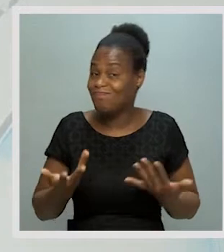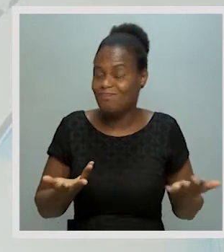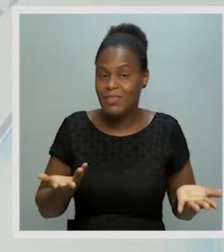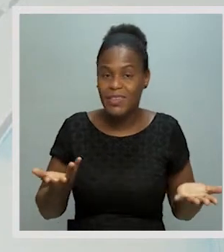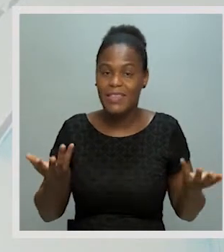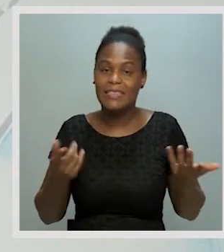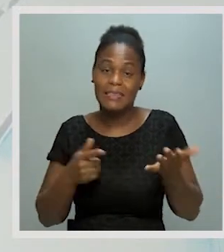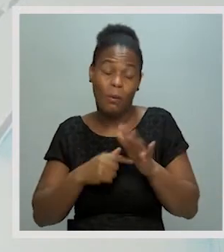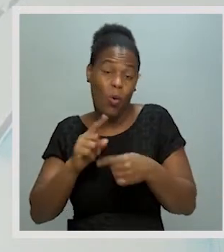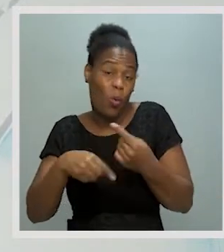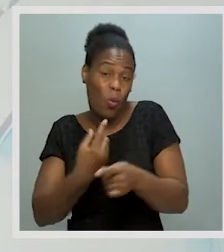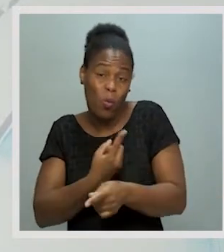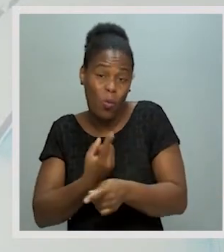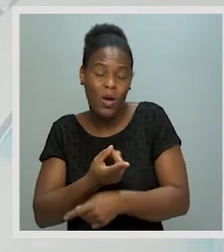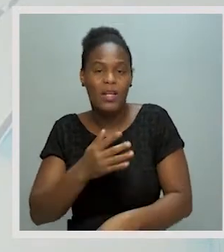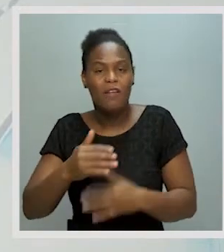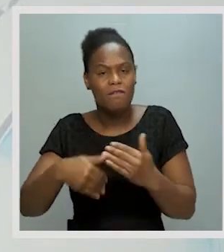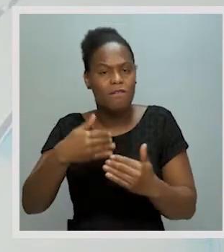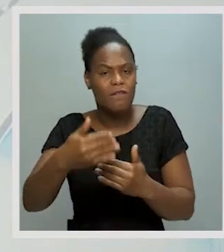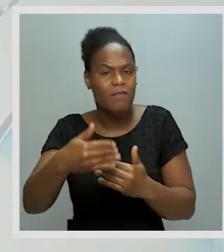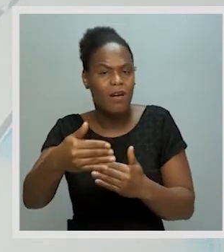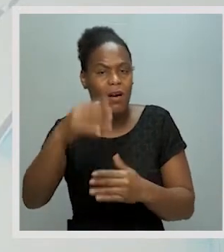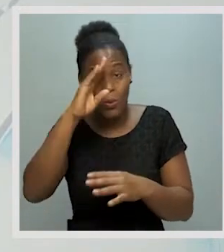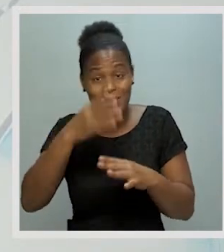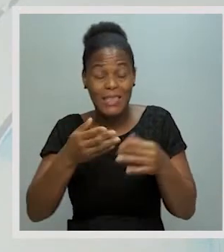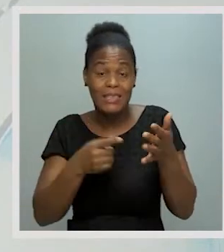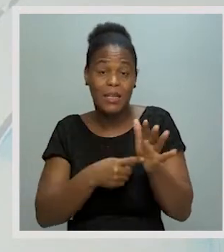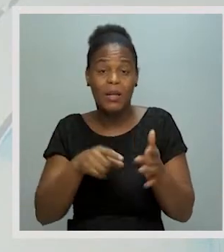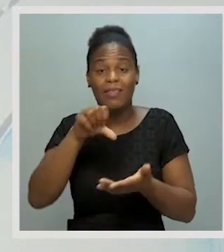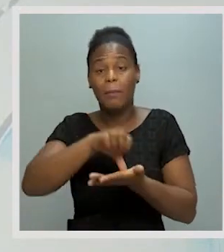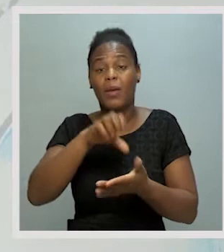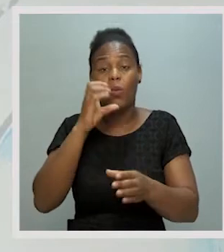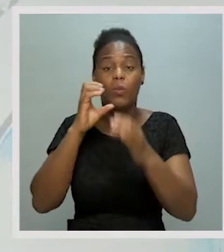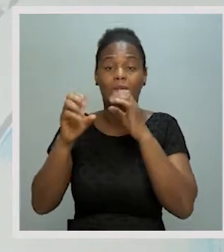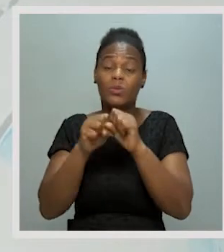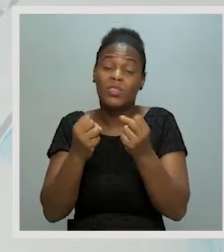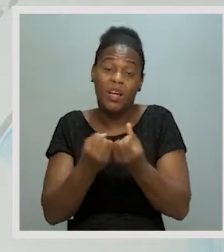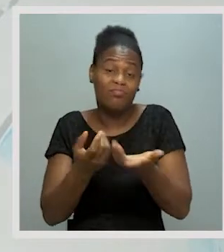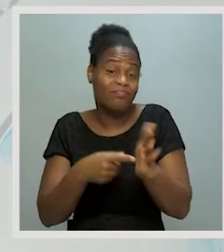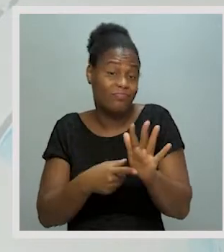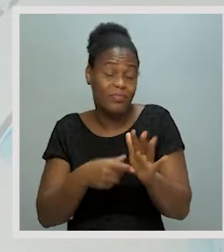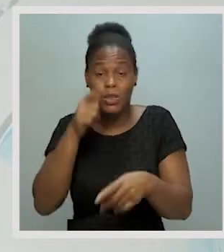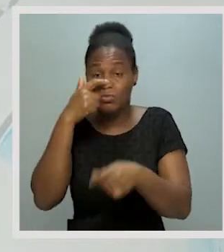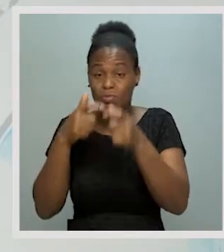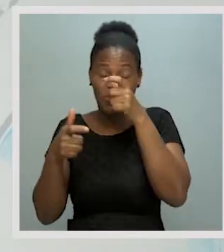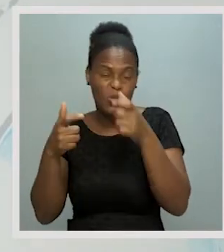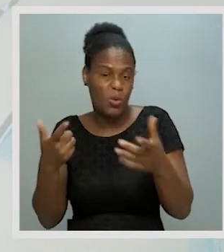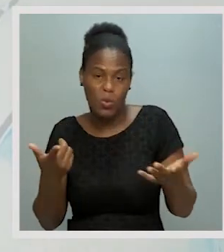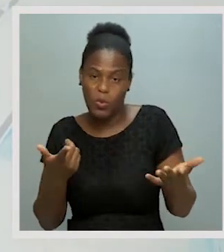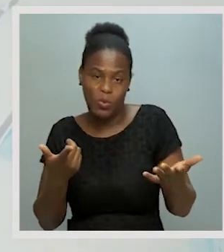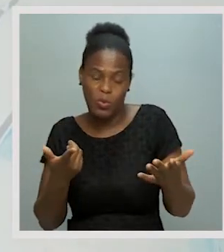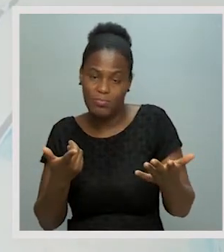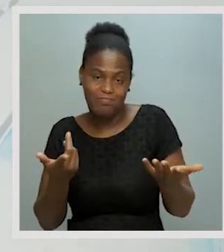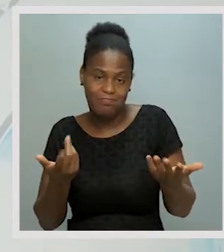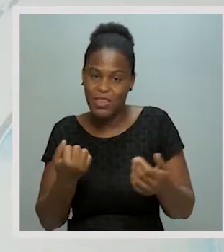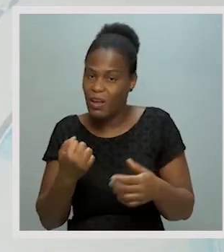a outras coisas que vão acontecendo, não é? Através dos meios de comunicação social, então as pessoas não têm